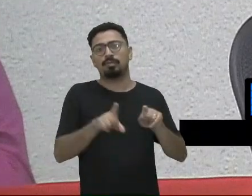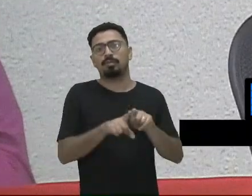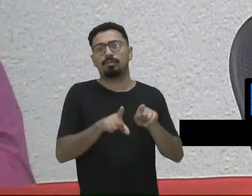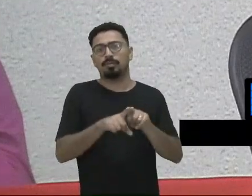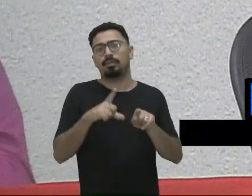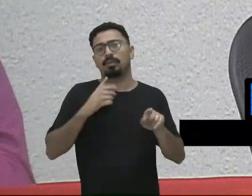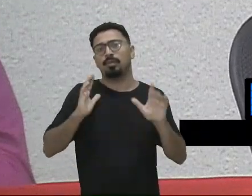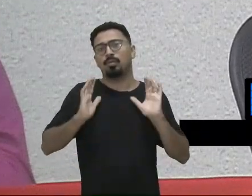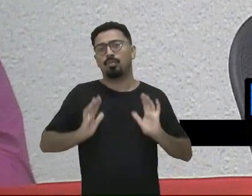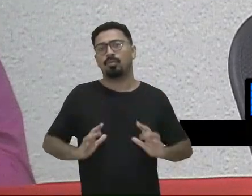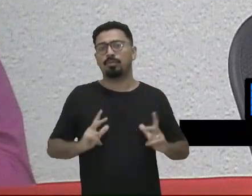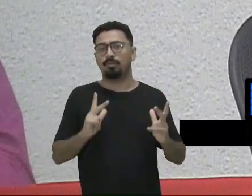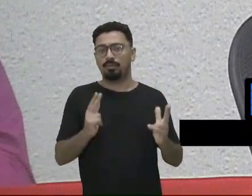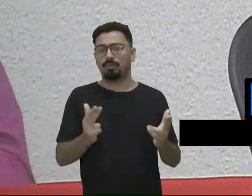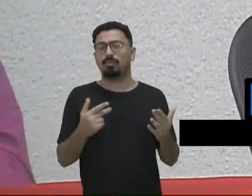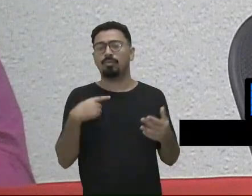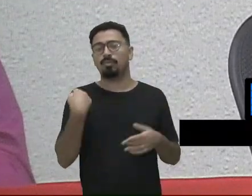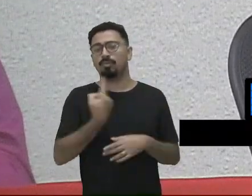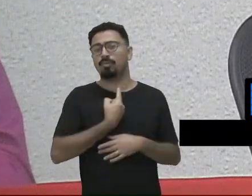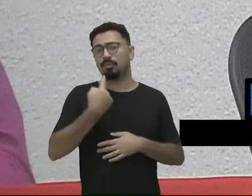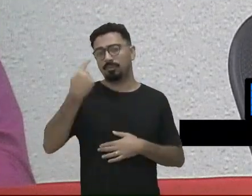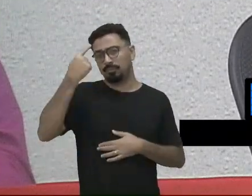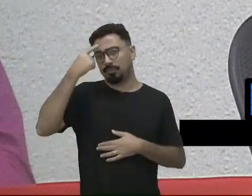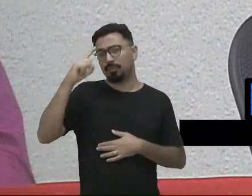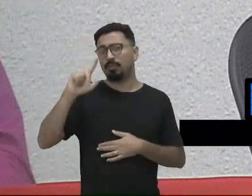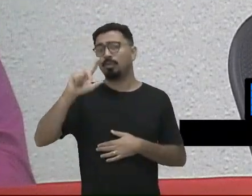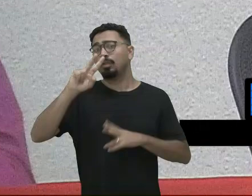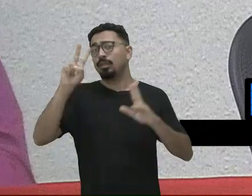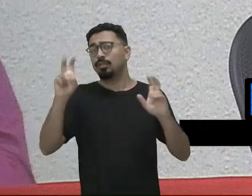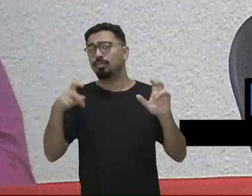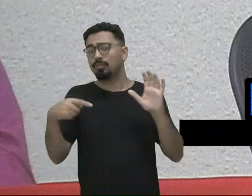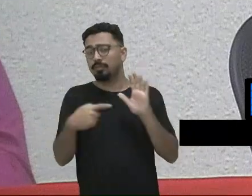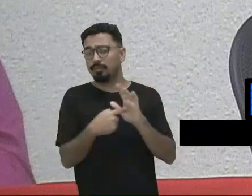comporta. Quando a gente pensa, por exemplo, na questão da denúncia,